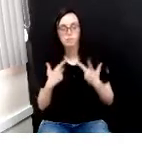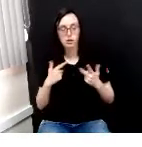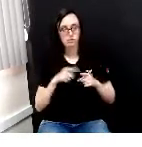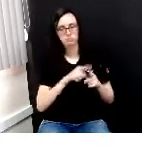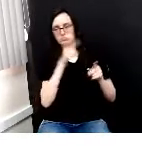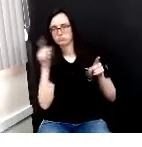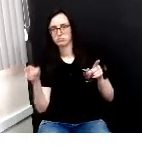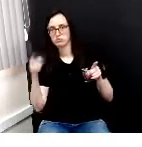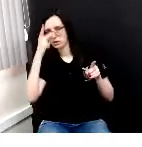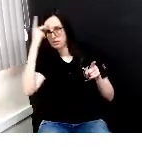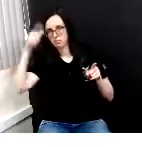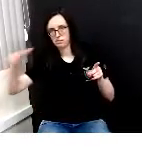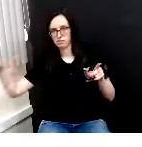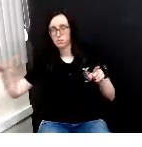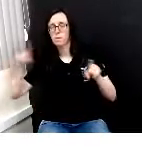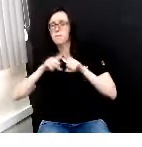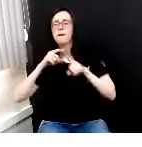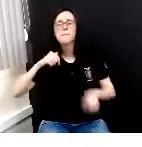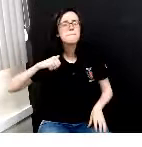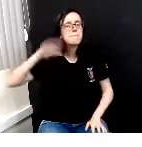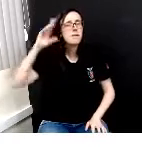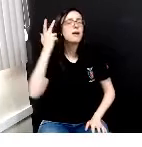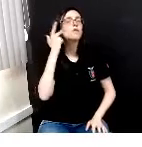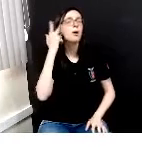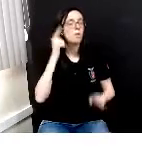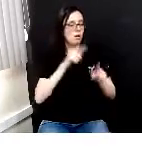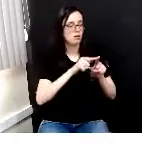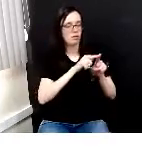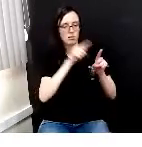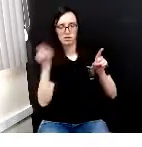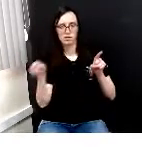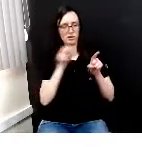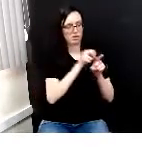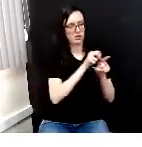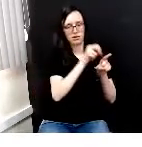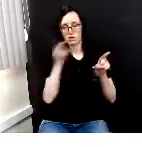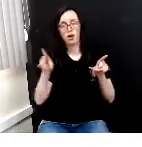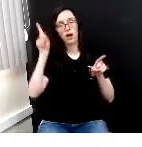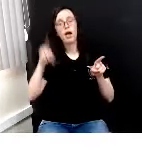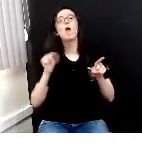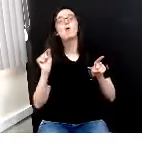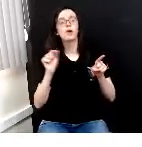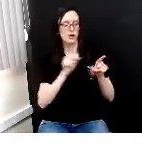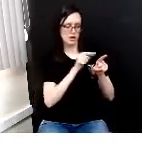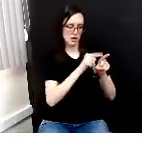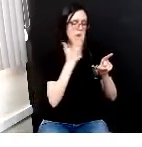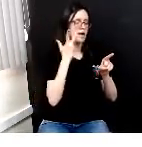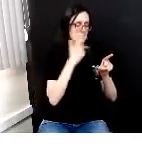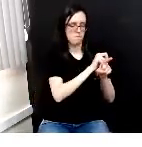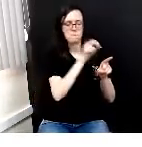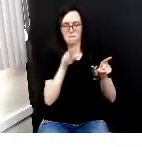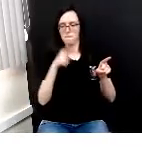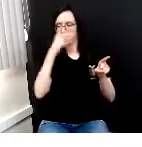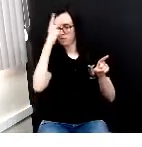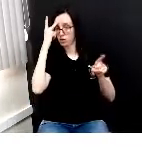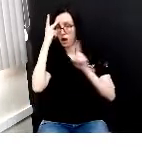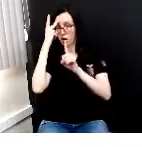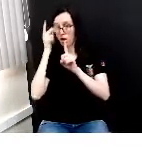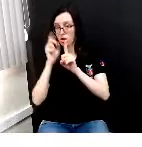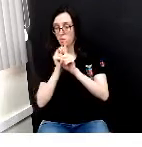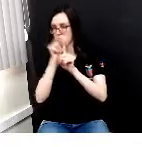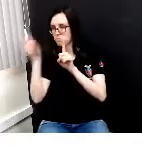pessoas, mas o modo mais comum de transmissão neste momento é pessoa a pessoa, pela fala, por